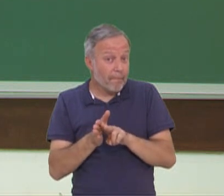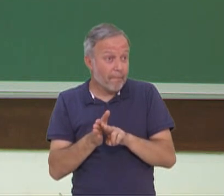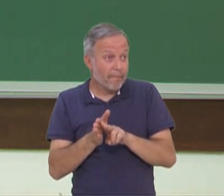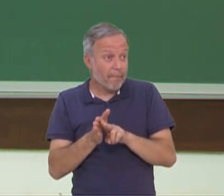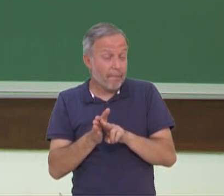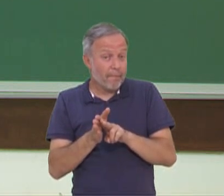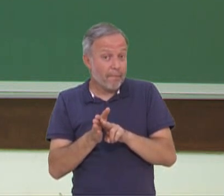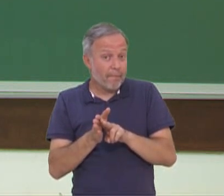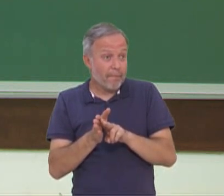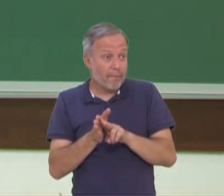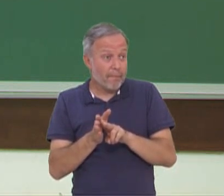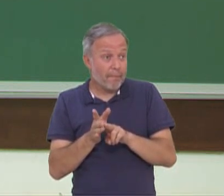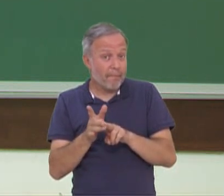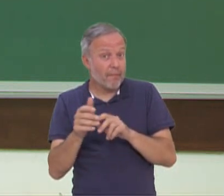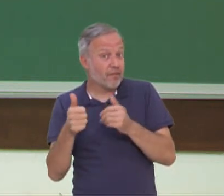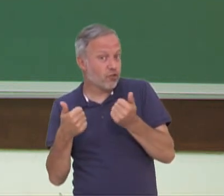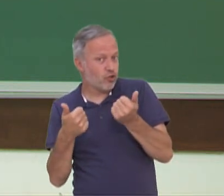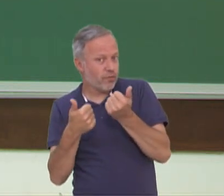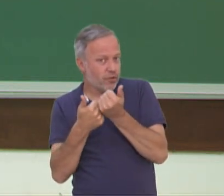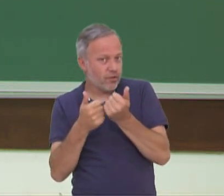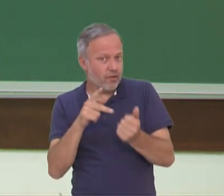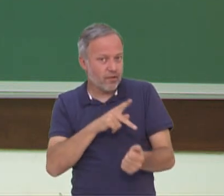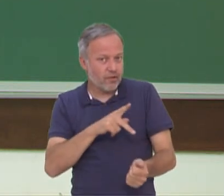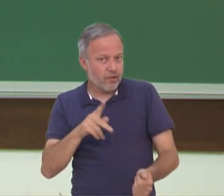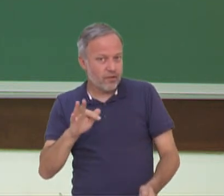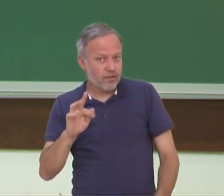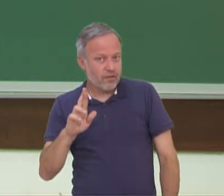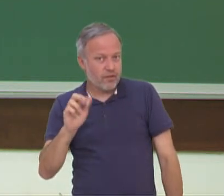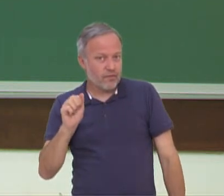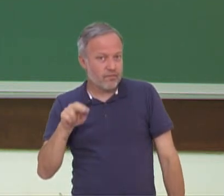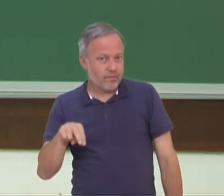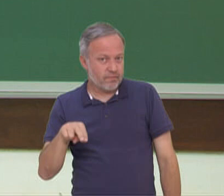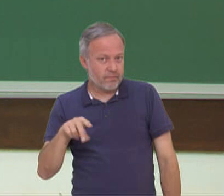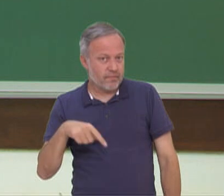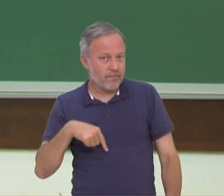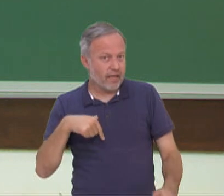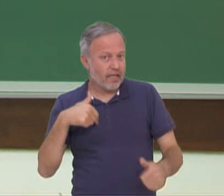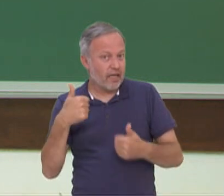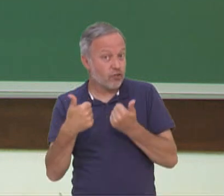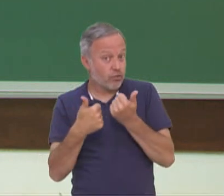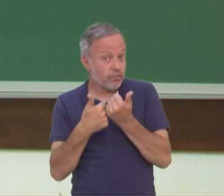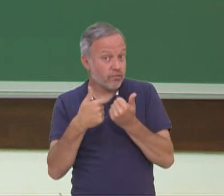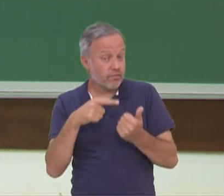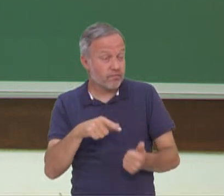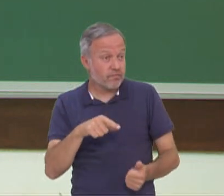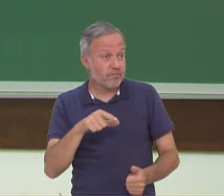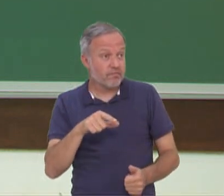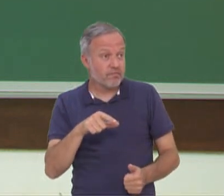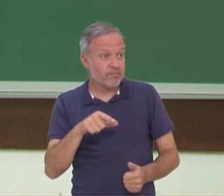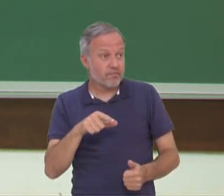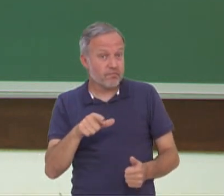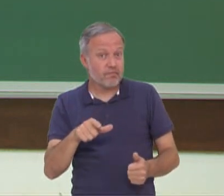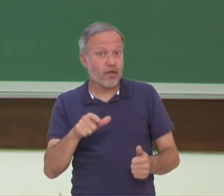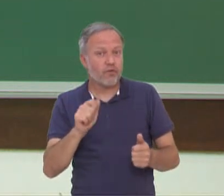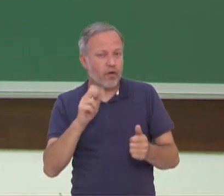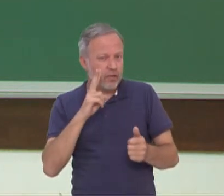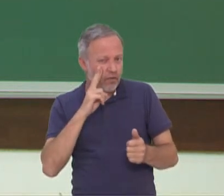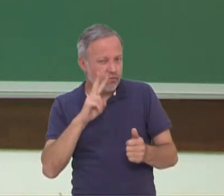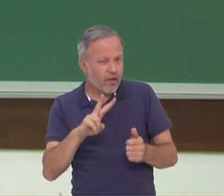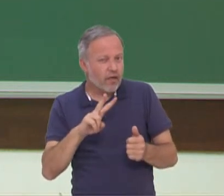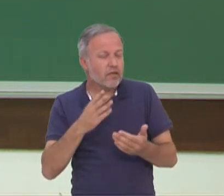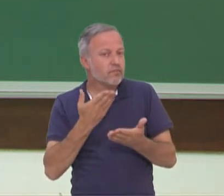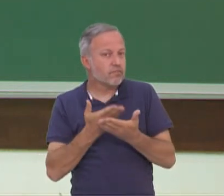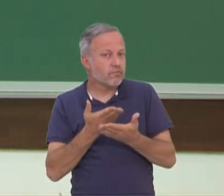aí substituindo a professora Fran. Logo ela está aí de volta para trabalhar com vocês. Reforçando com vocês que vocês podem rever as